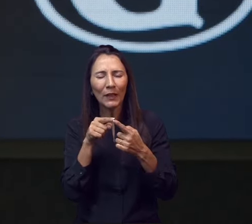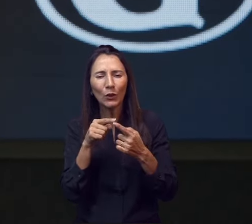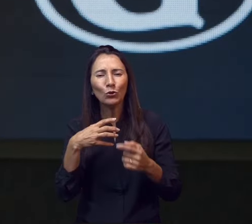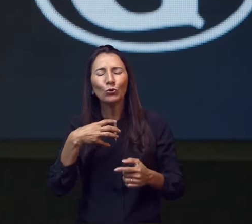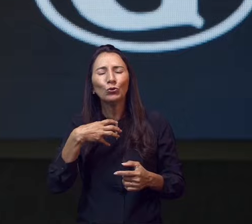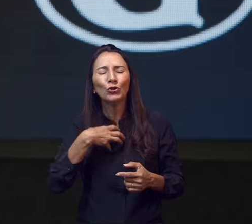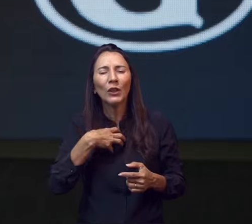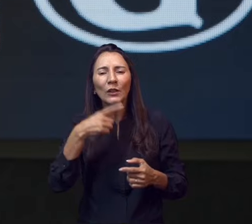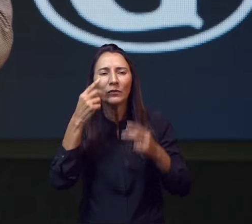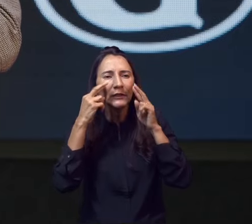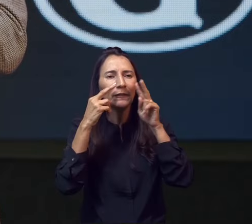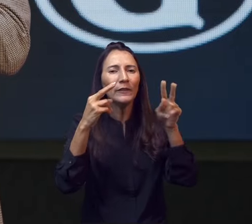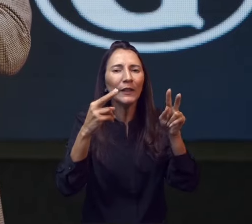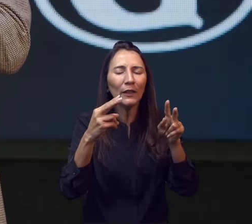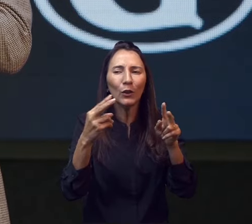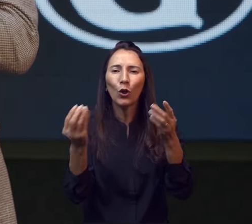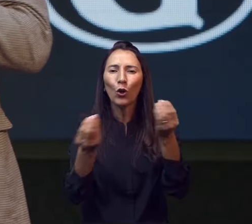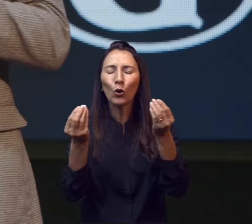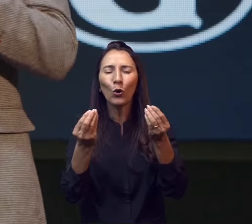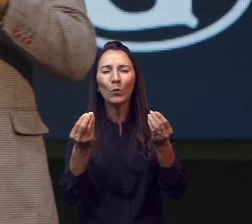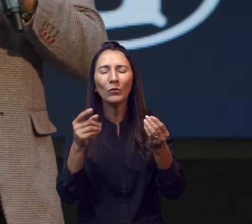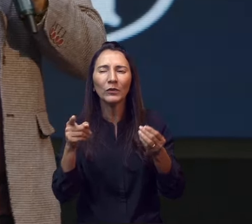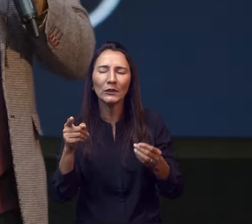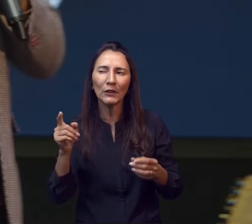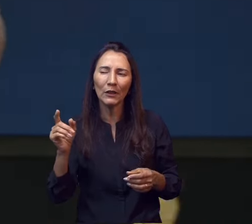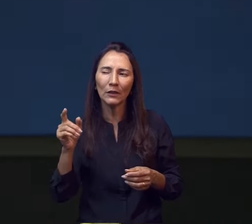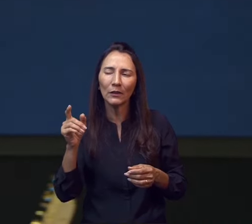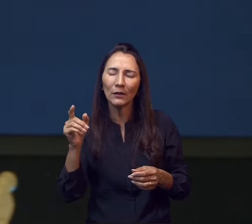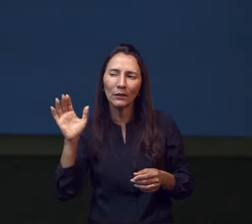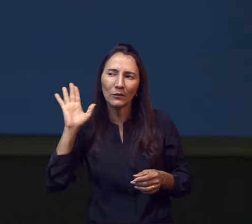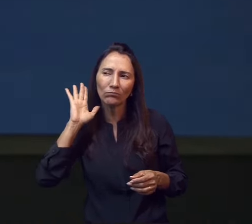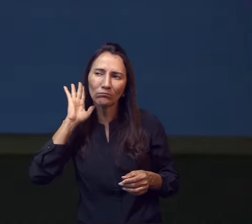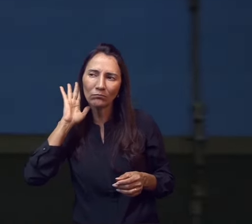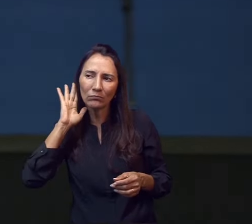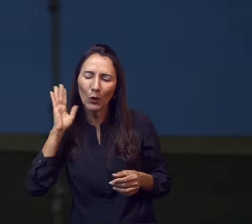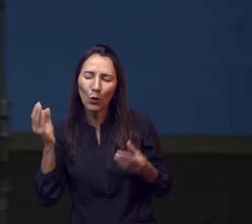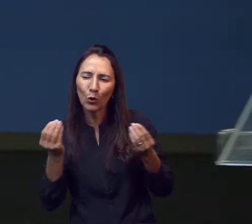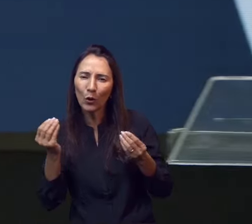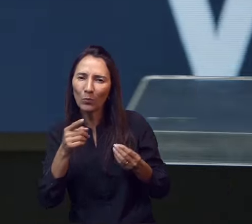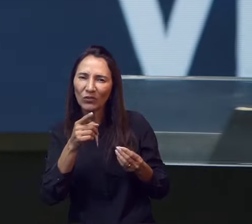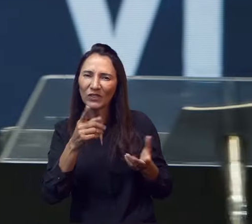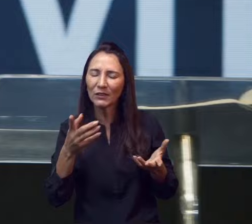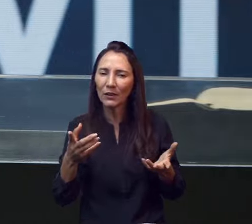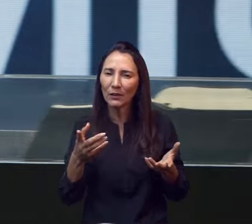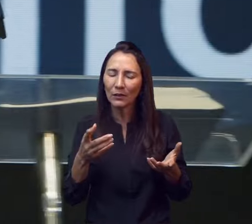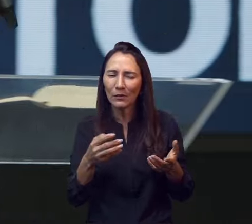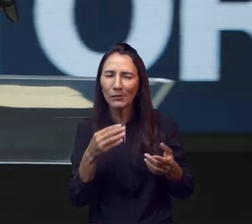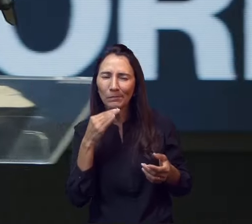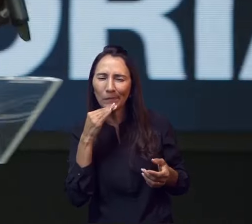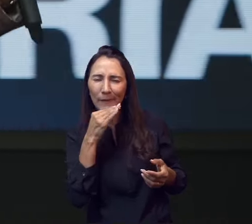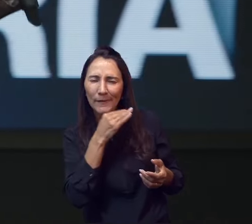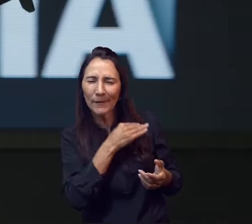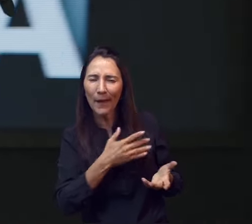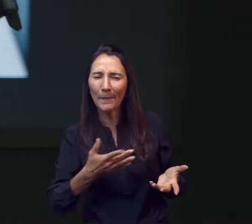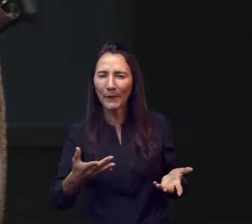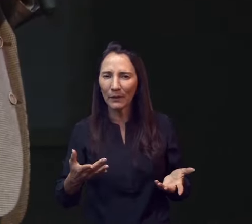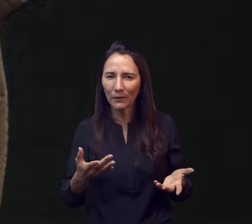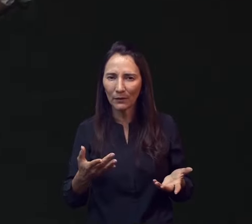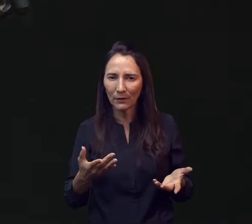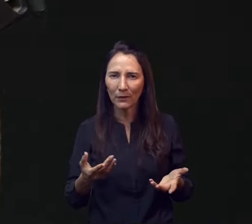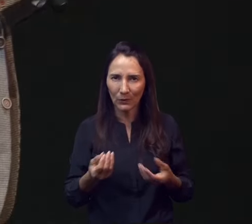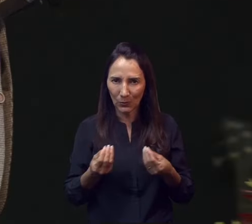escuta O que que você percebe um outro dado o seu